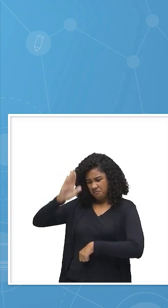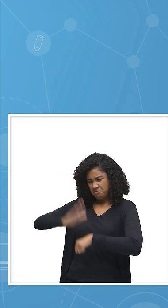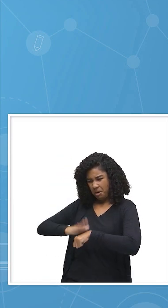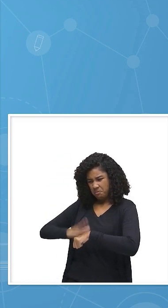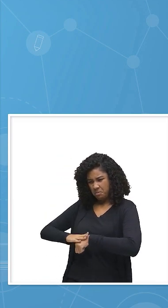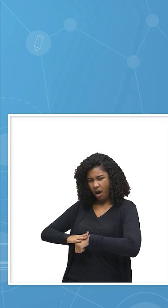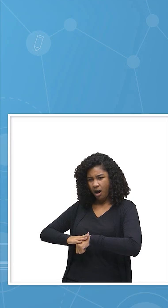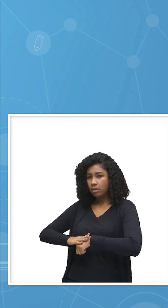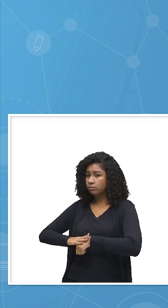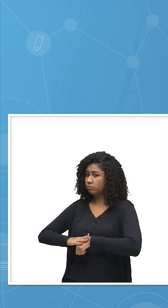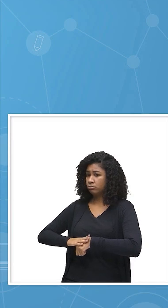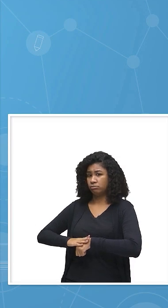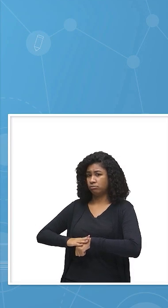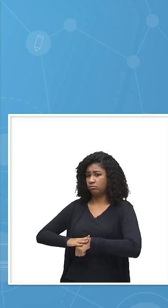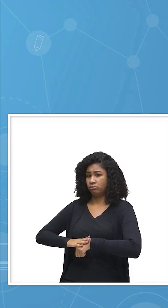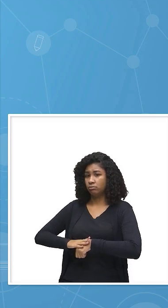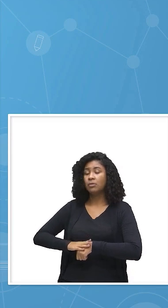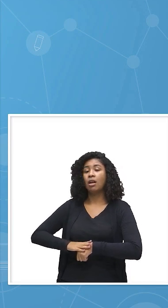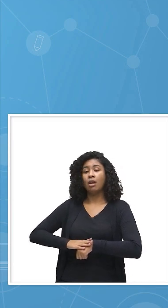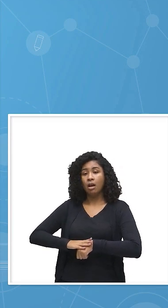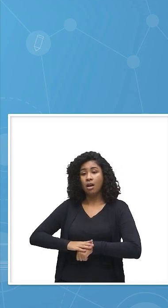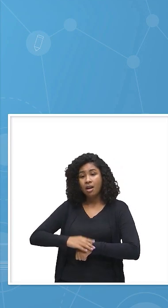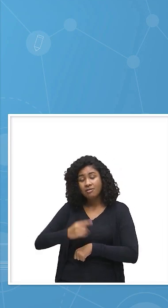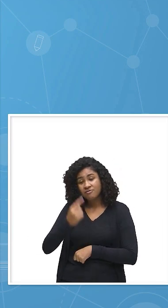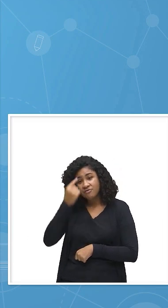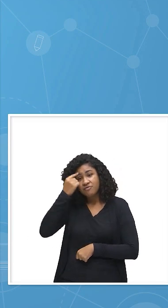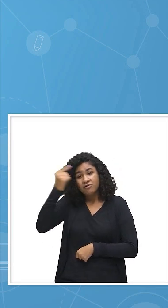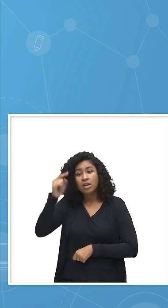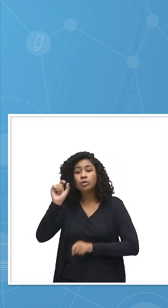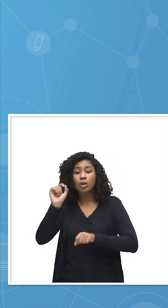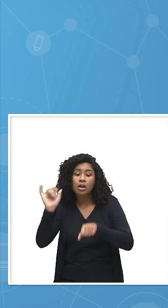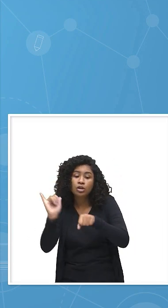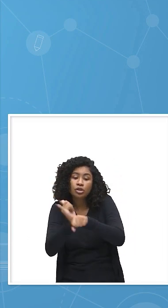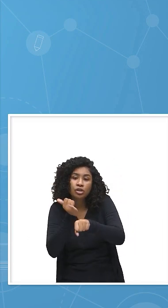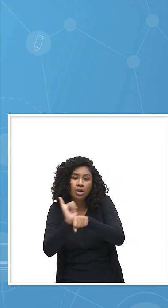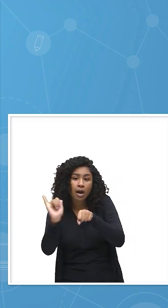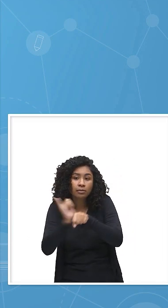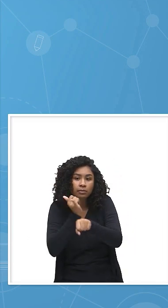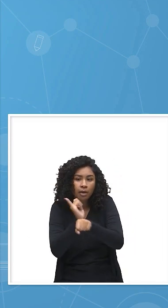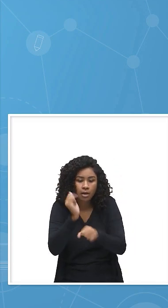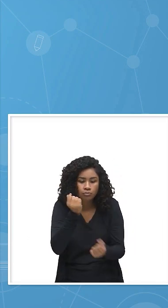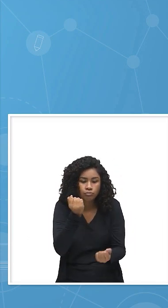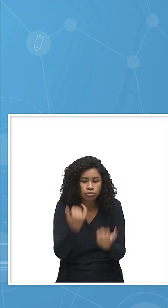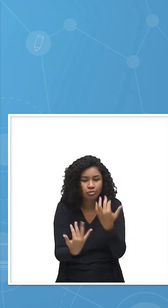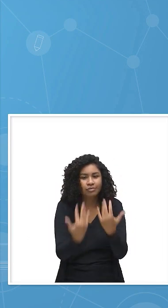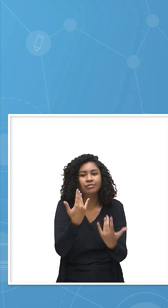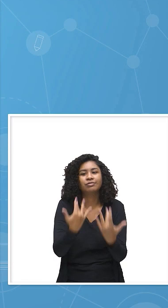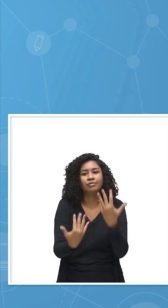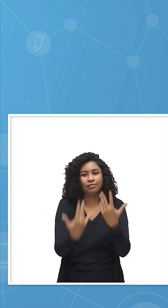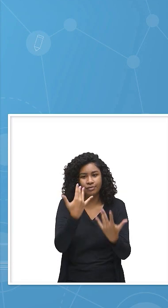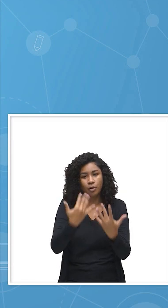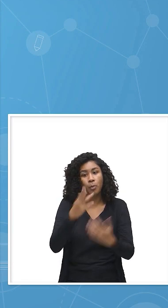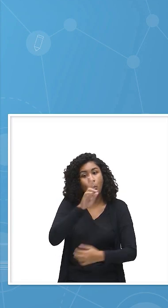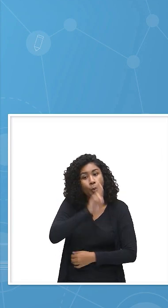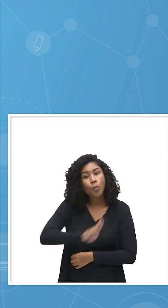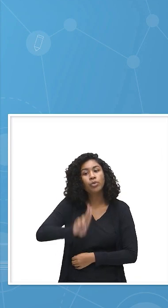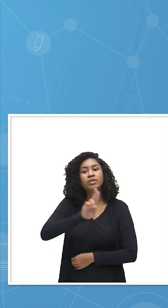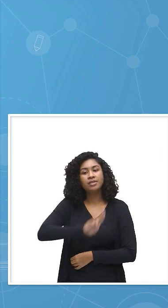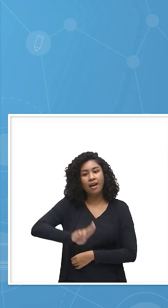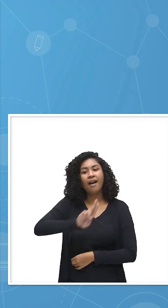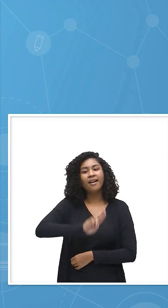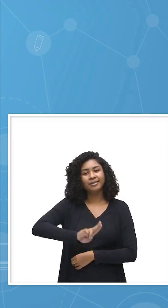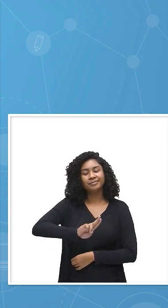de controlar o fogo, certo? Então, nesse período do Neolítico que a gente está estudando, que